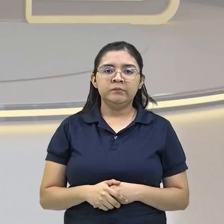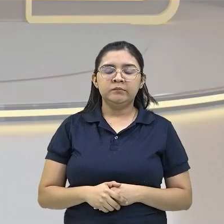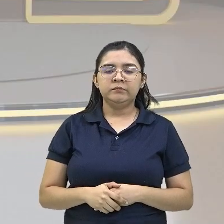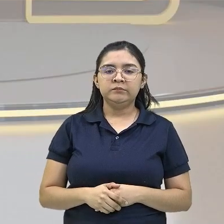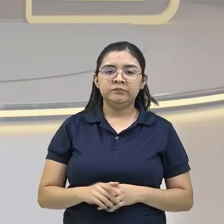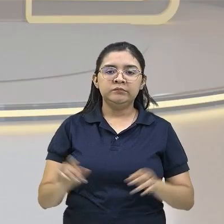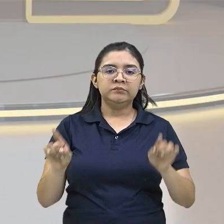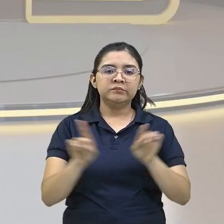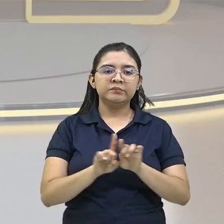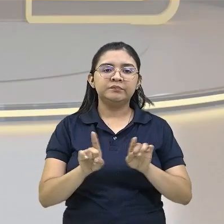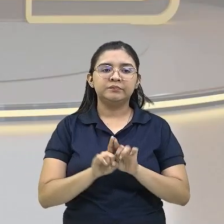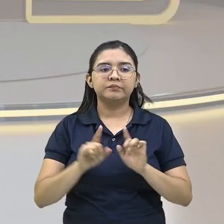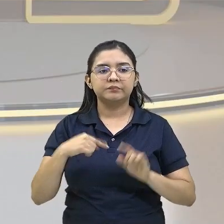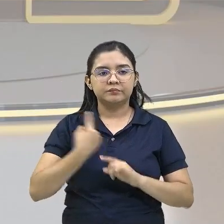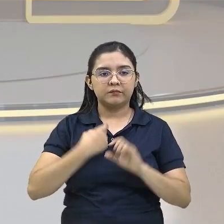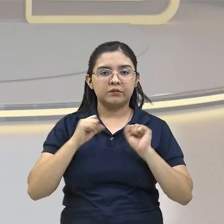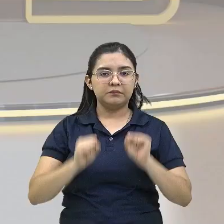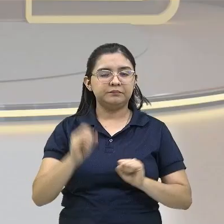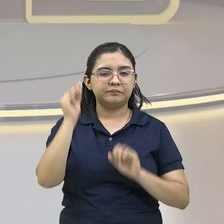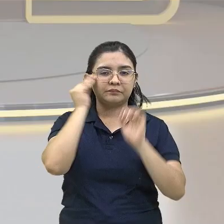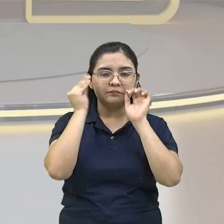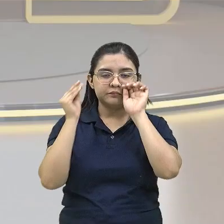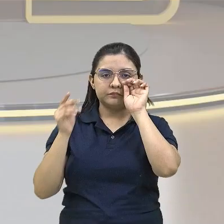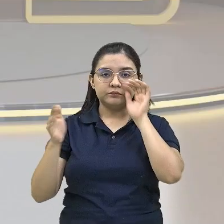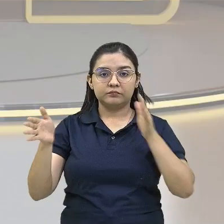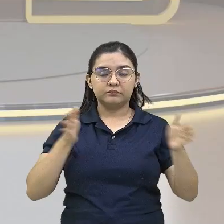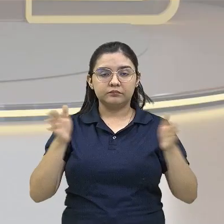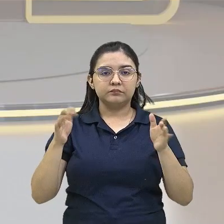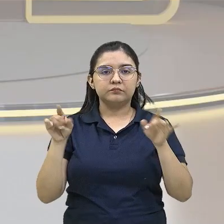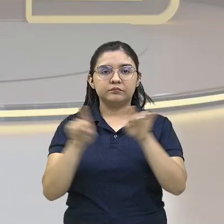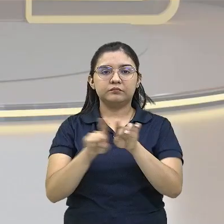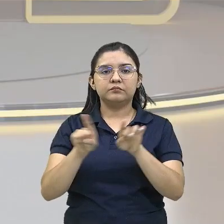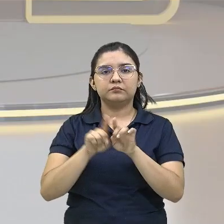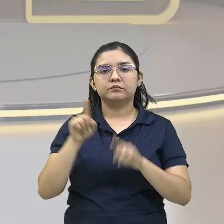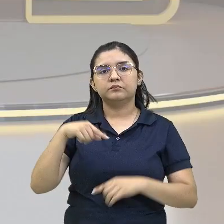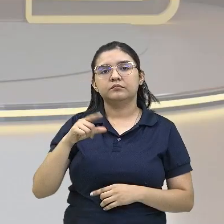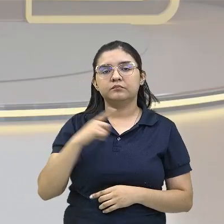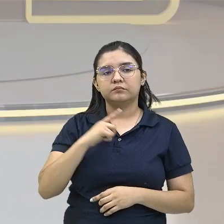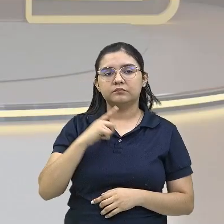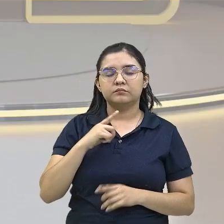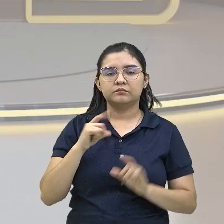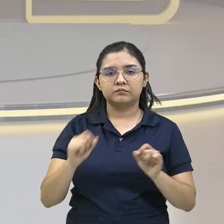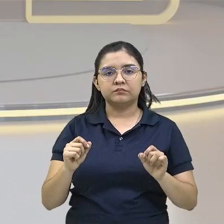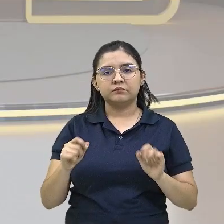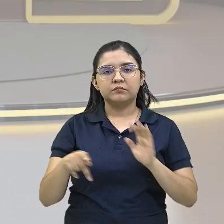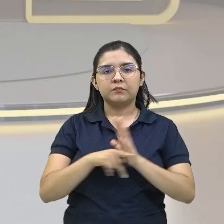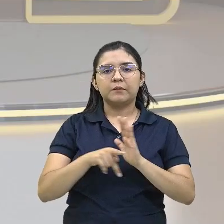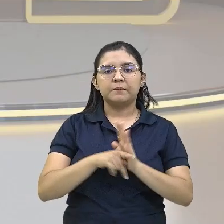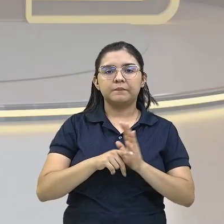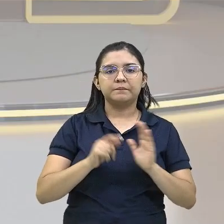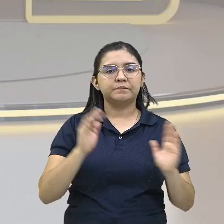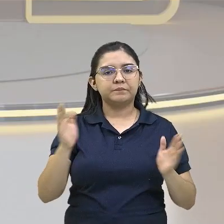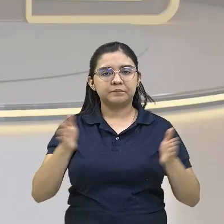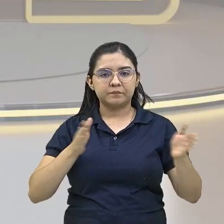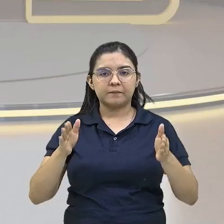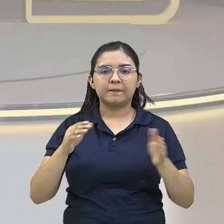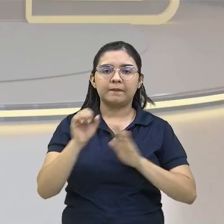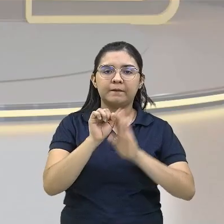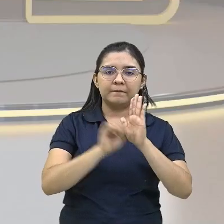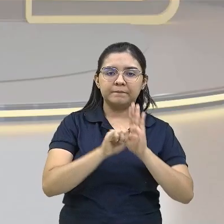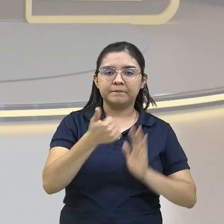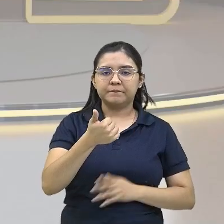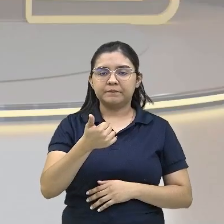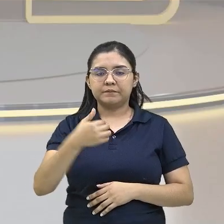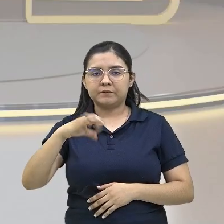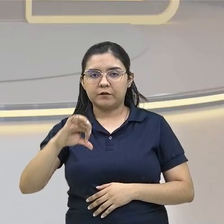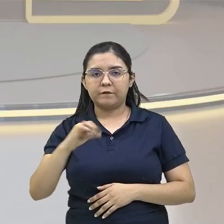E o que mais nós podemos observar nesse momento? E aí nós temos também ainda, né, nesse primeiro ciclo, entre os séculos XIX e século